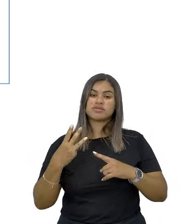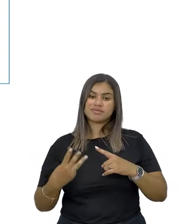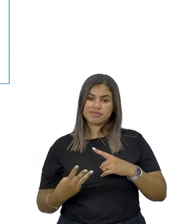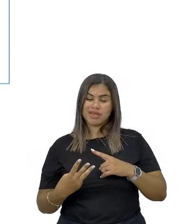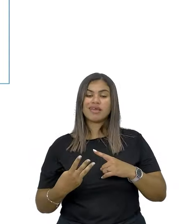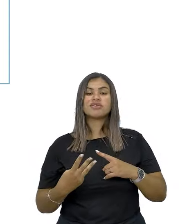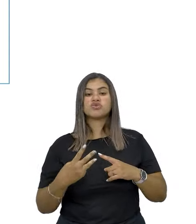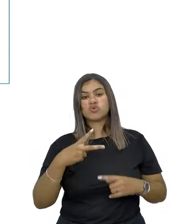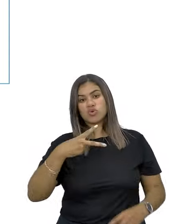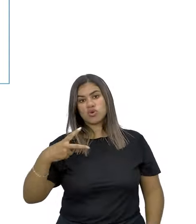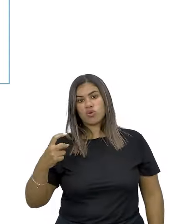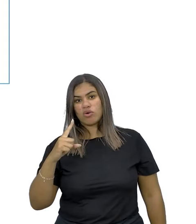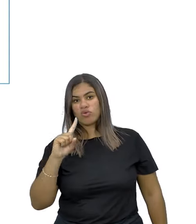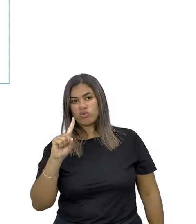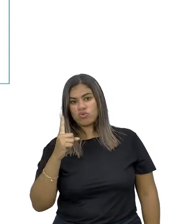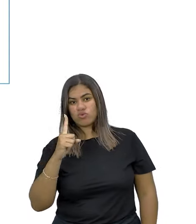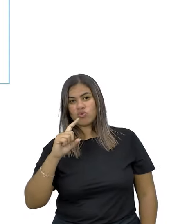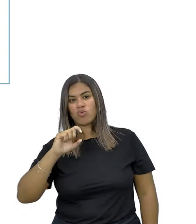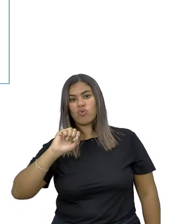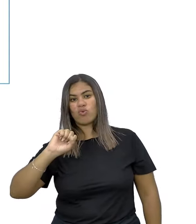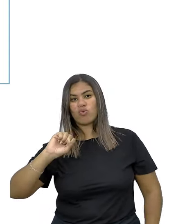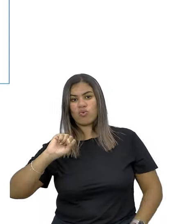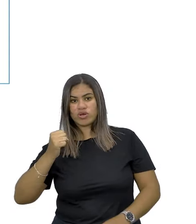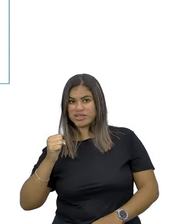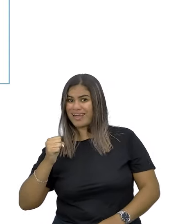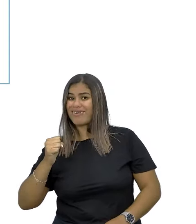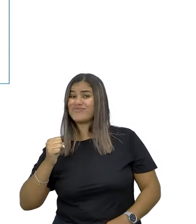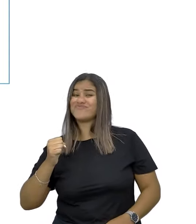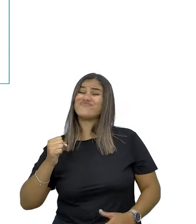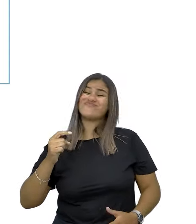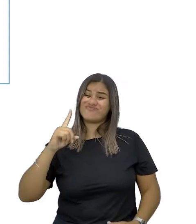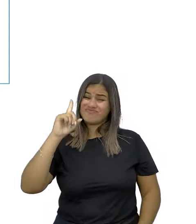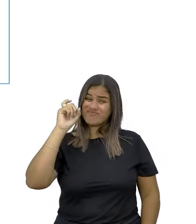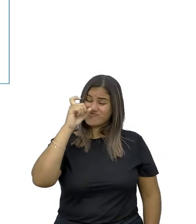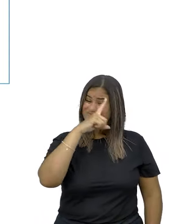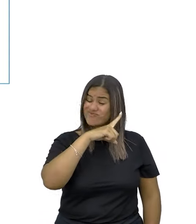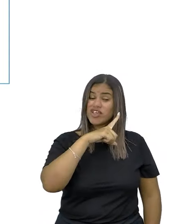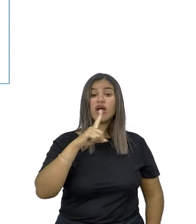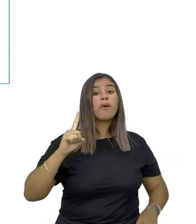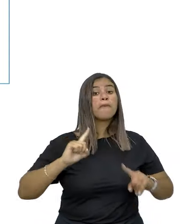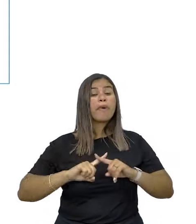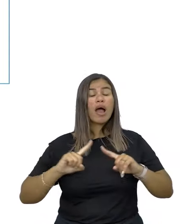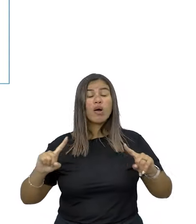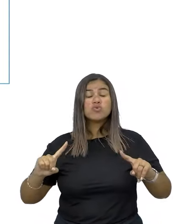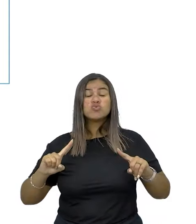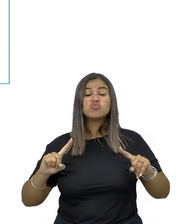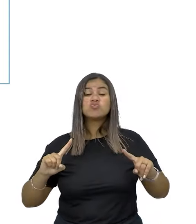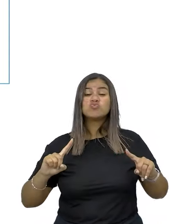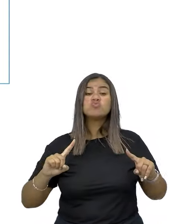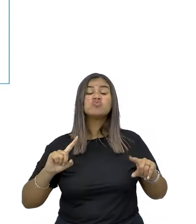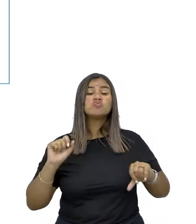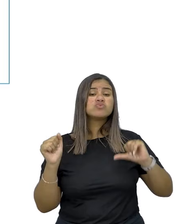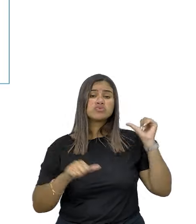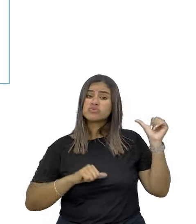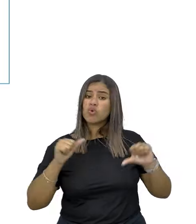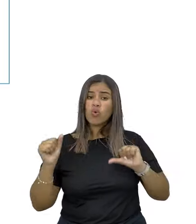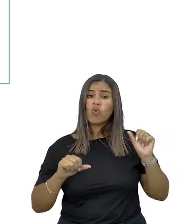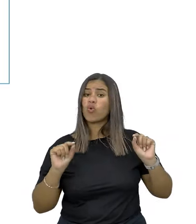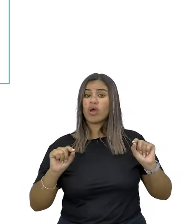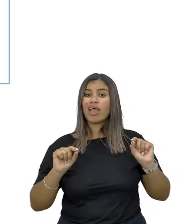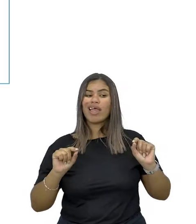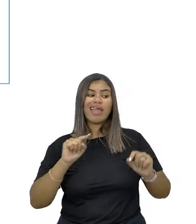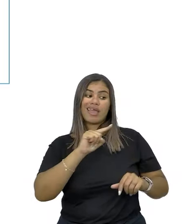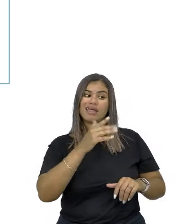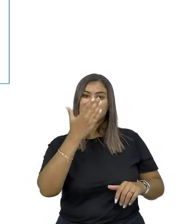a 1/8, opa, causei uma dificuldade. Mas o que mudou aí? Mudou o conhecimento